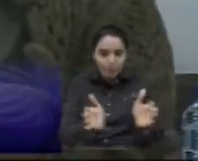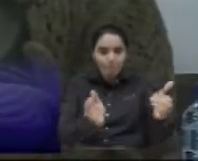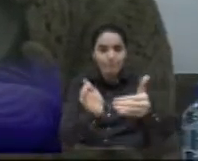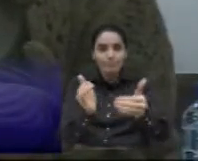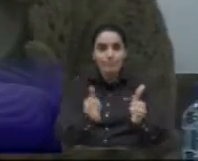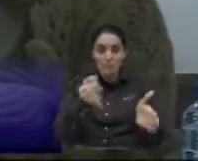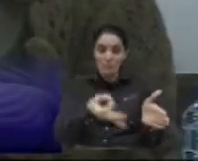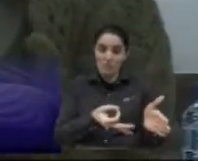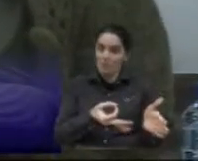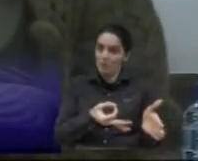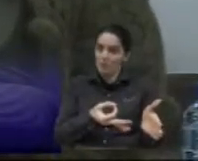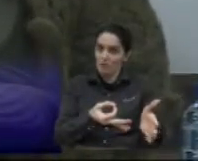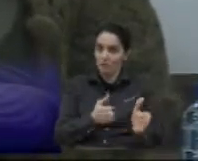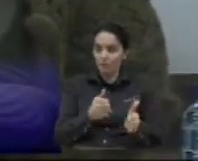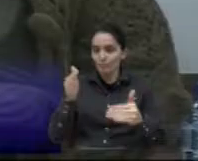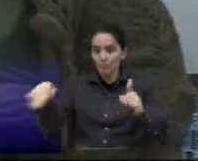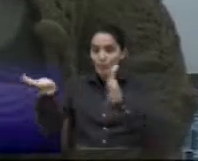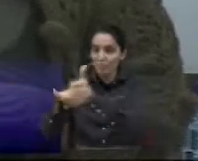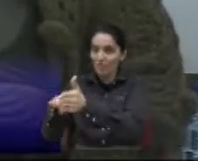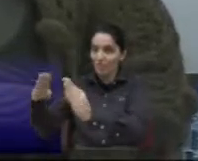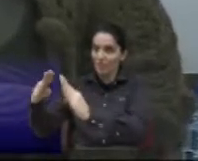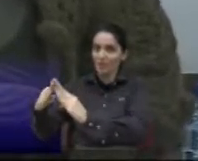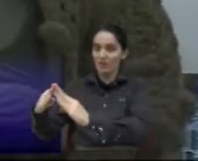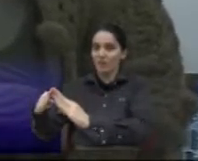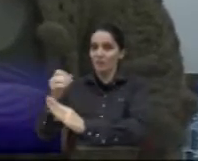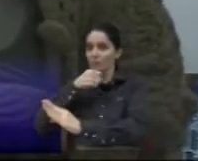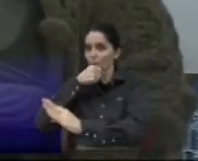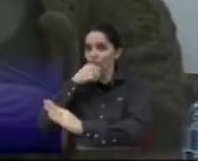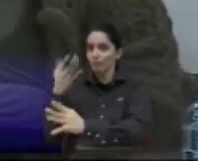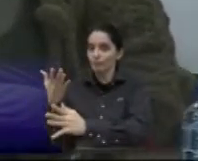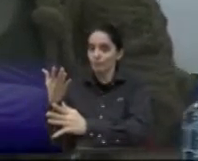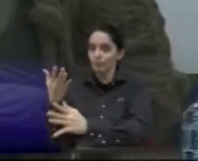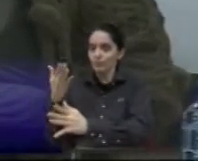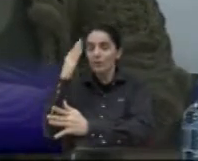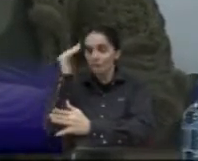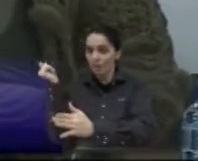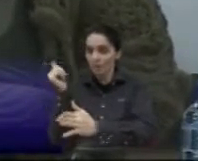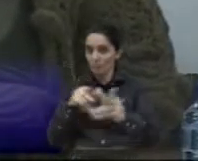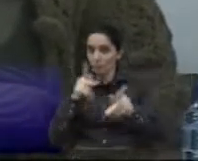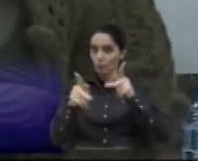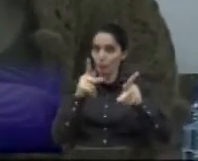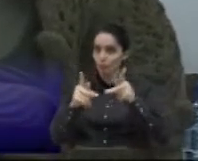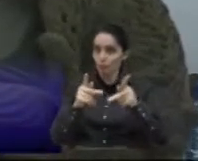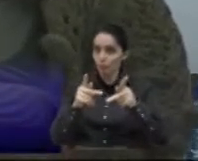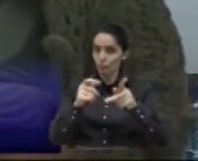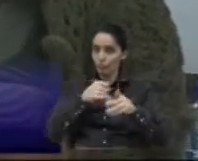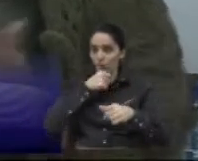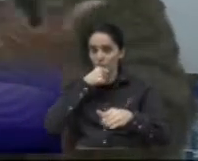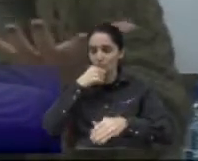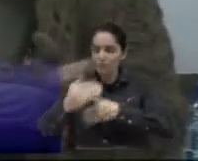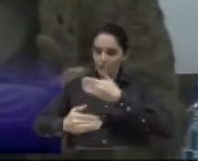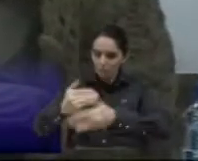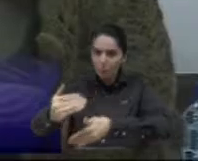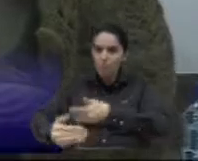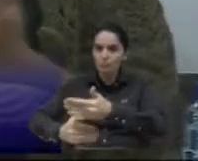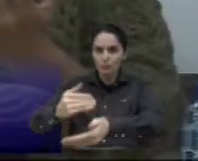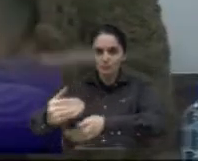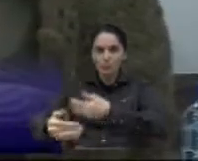chegasse até as residências. Nós sabemos que a nossa população está envelhecendo e, graças a Deus, vem